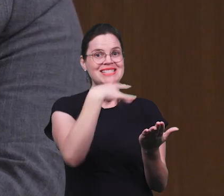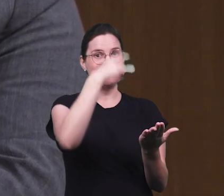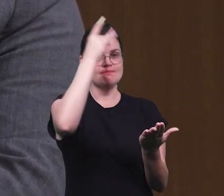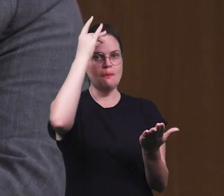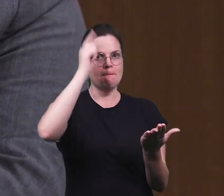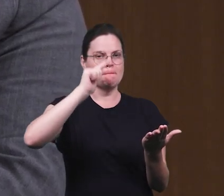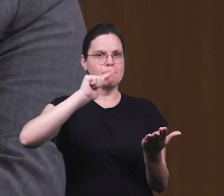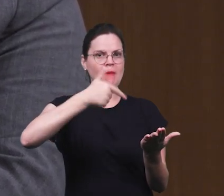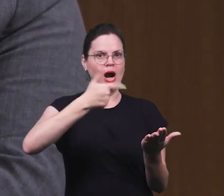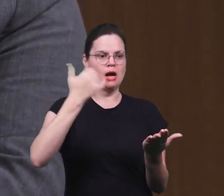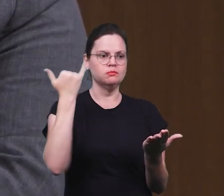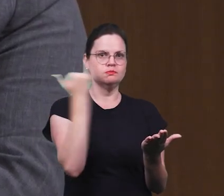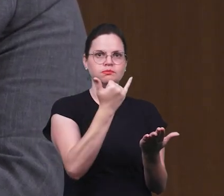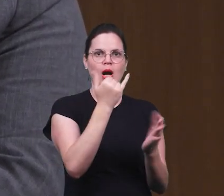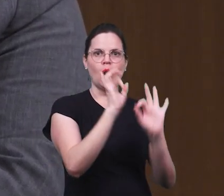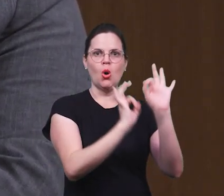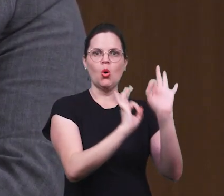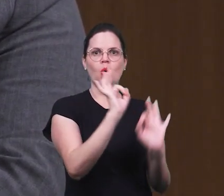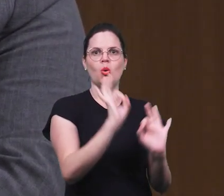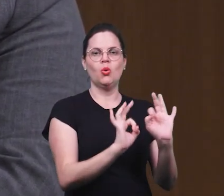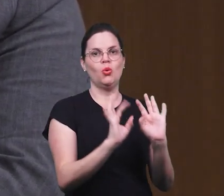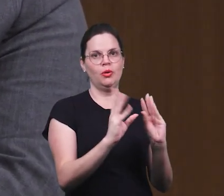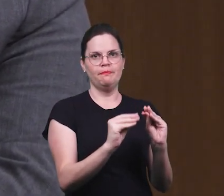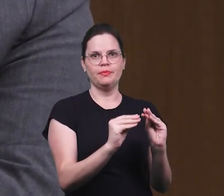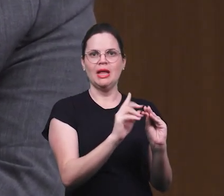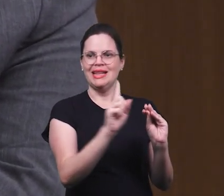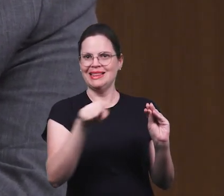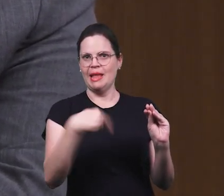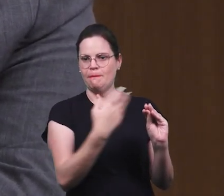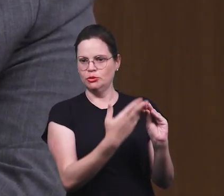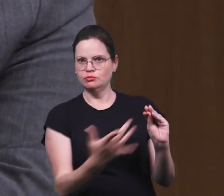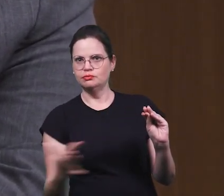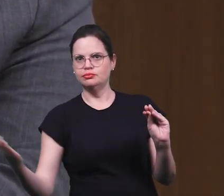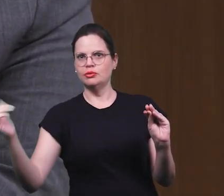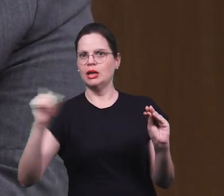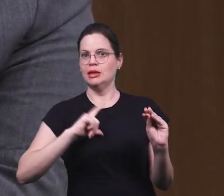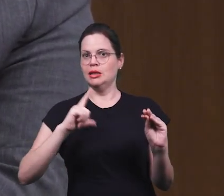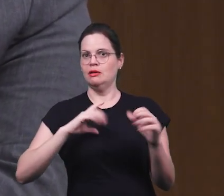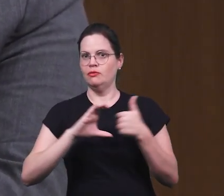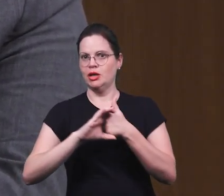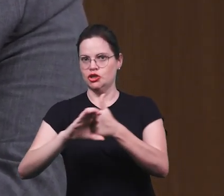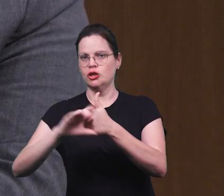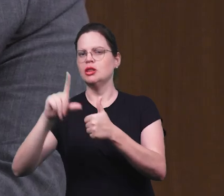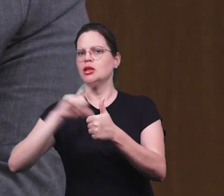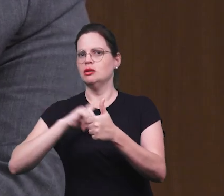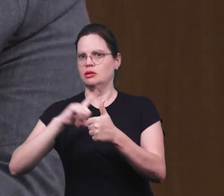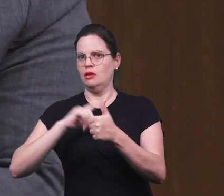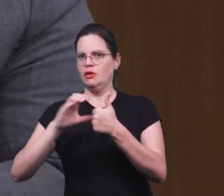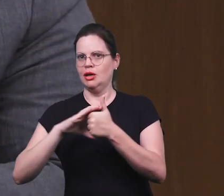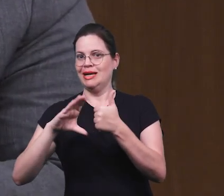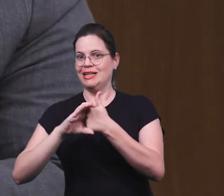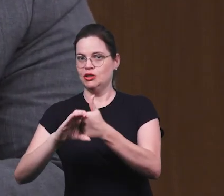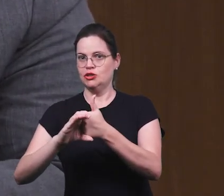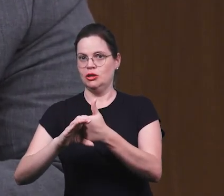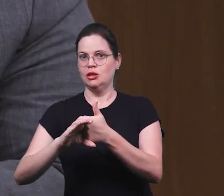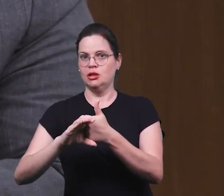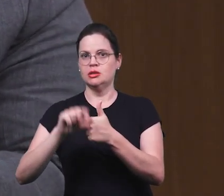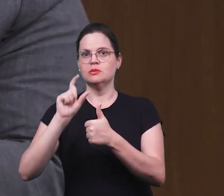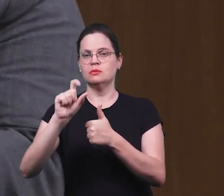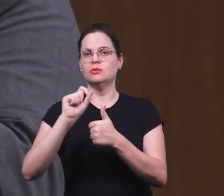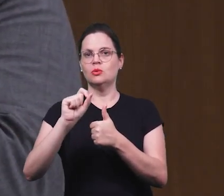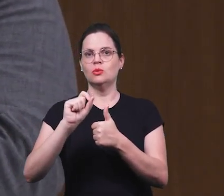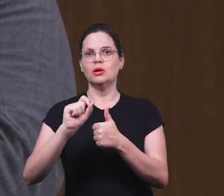ordem. Nós tivemos concílios na história do cristianismo. Nós não estamos falando do evangelho eterno, estamos falando do cristianismo naquilo em que